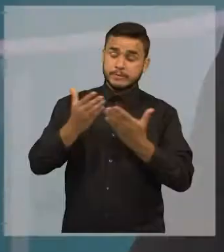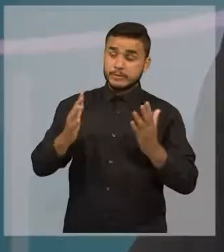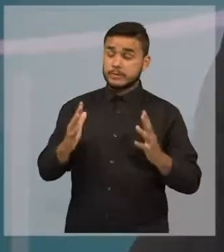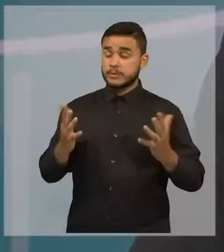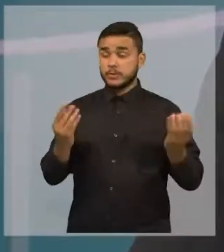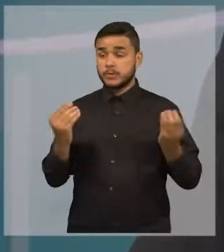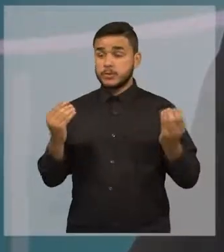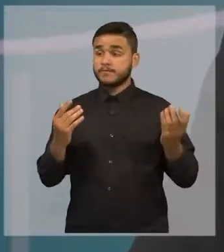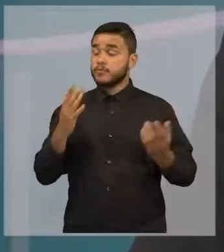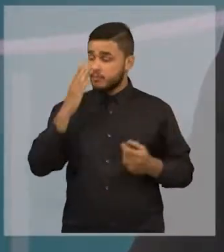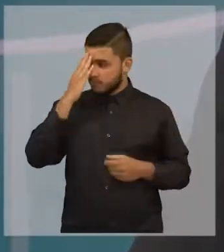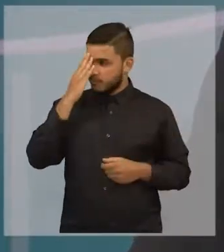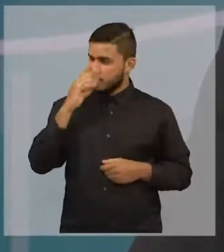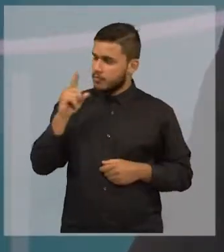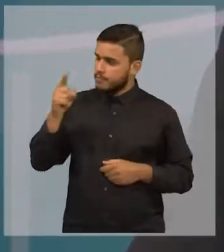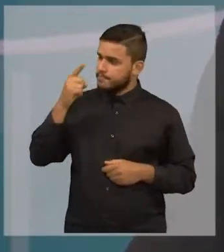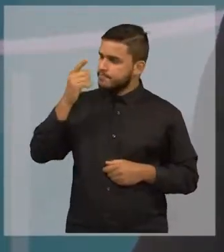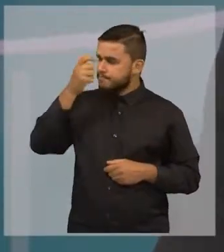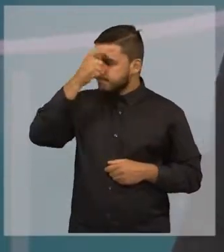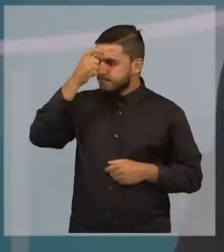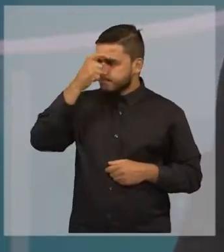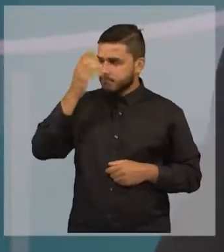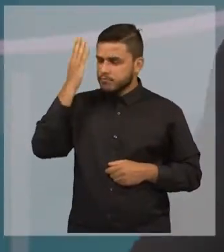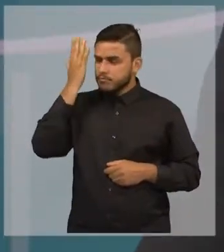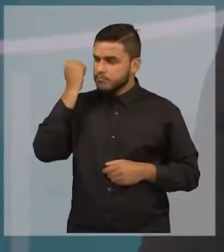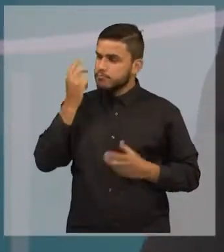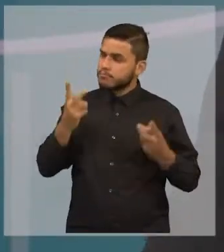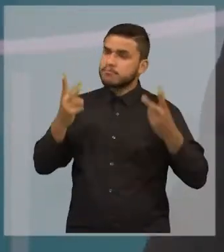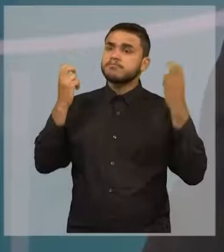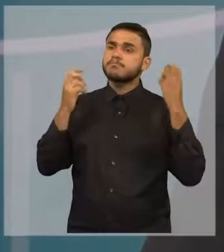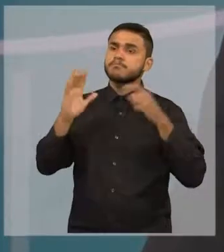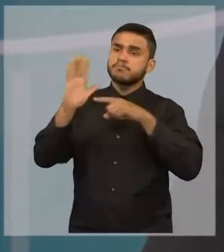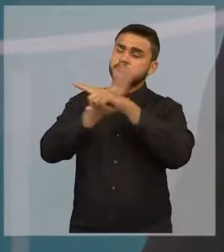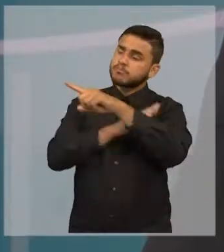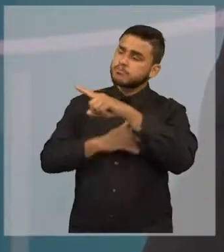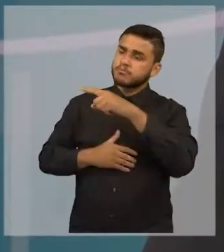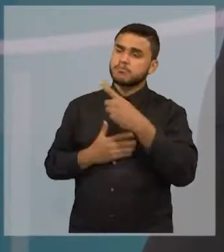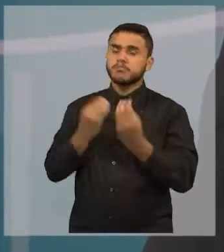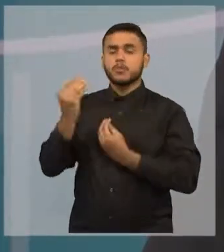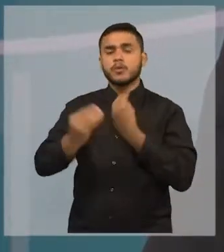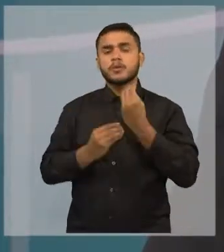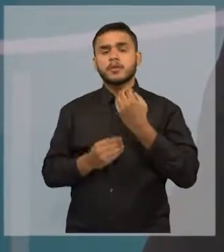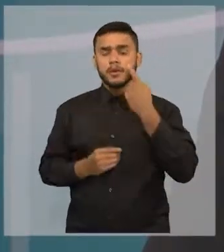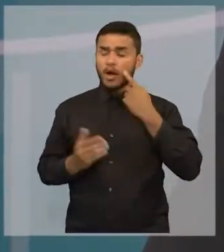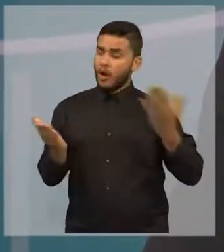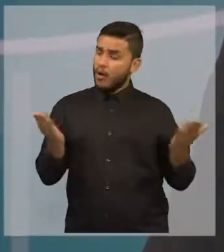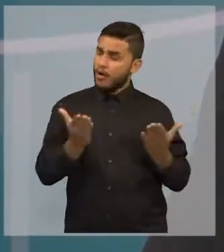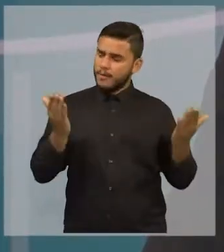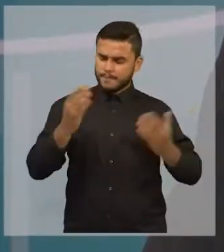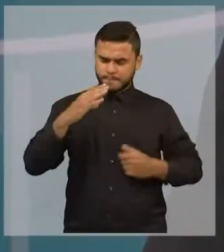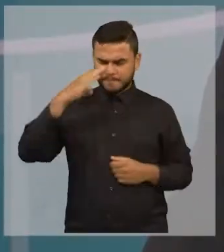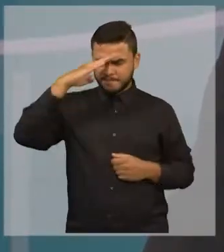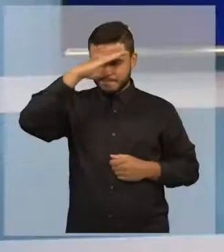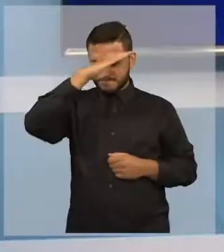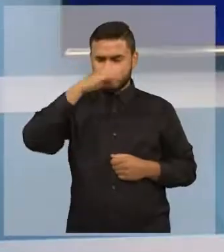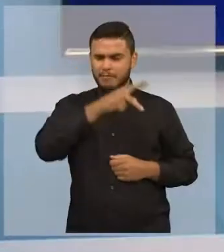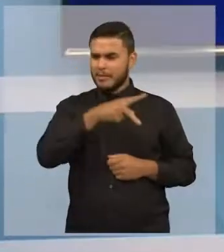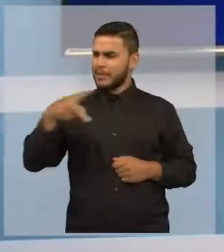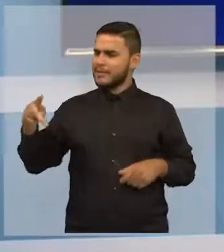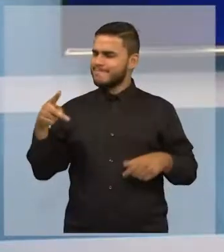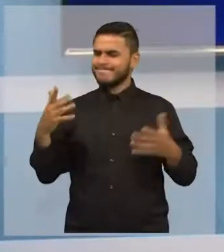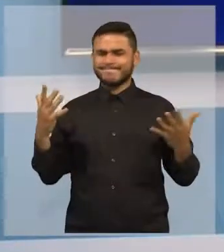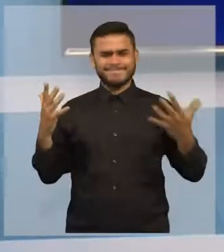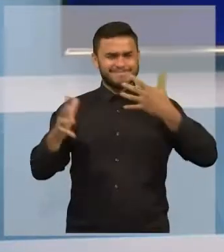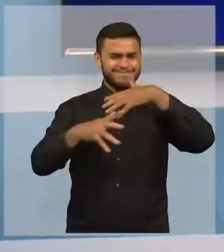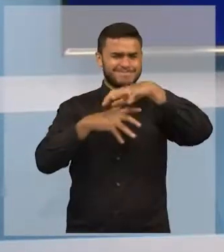sobre esses conflitos. Qual é a tendência? Onde é que você identifica a gênese desse governo ser tão